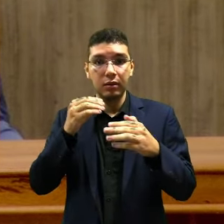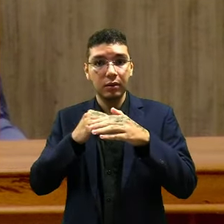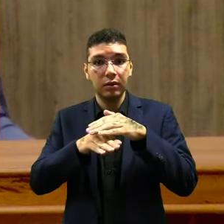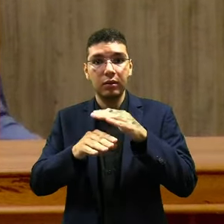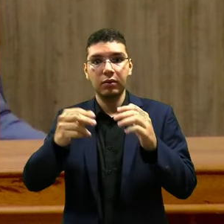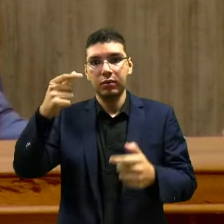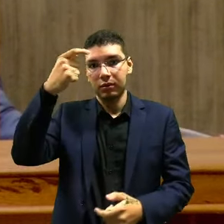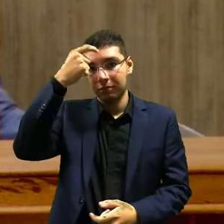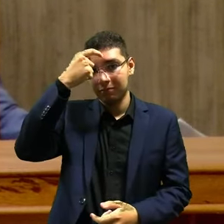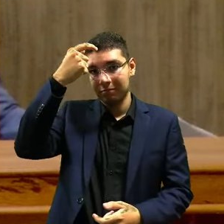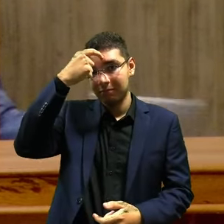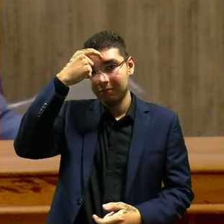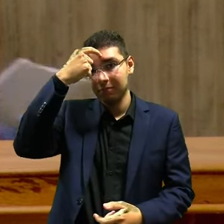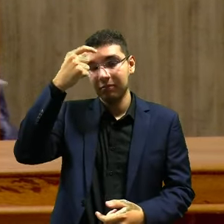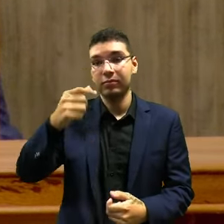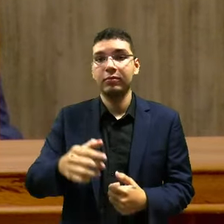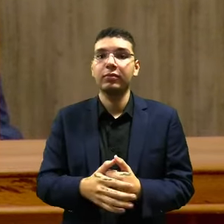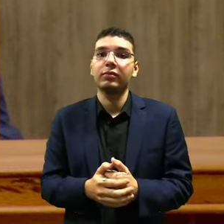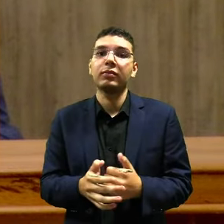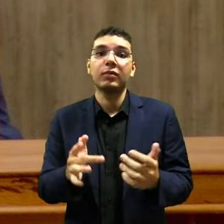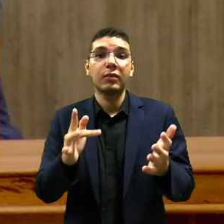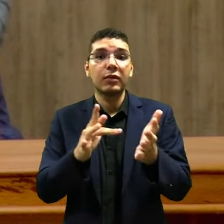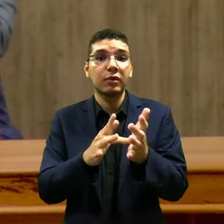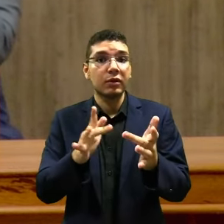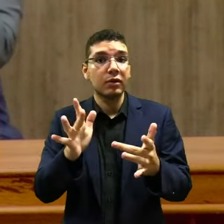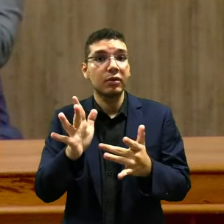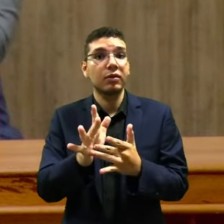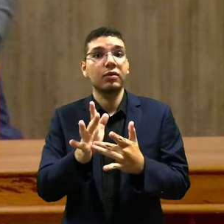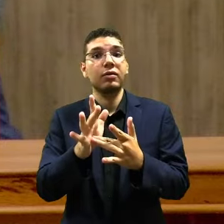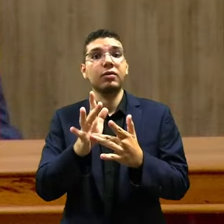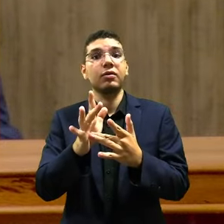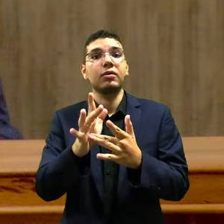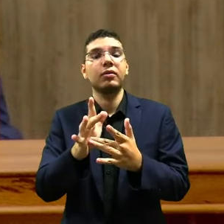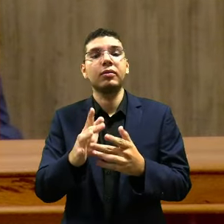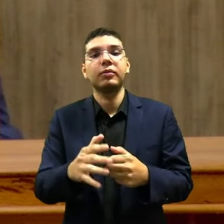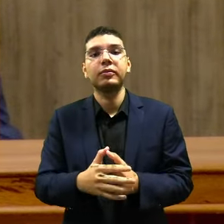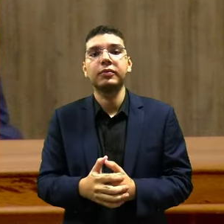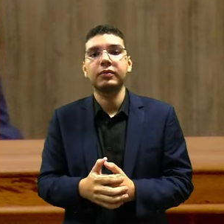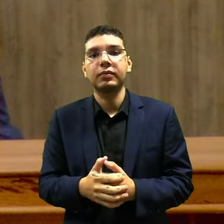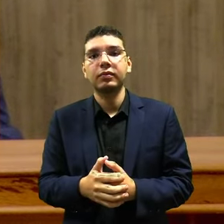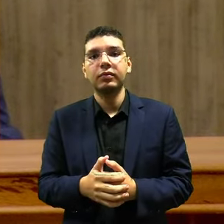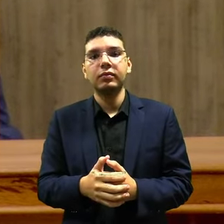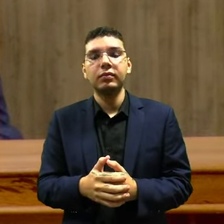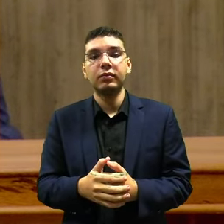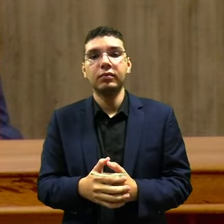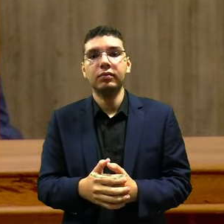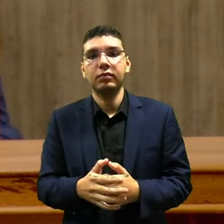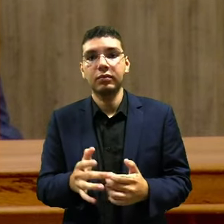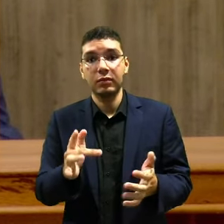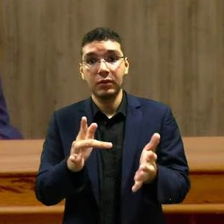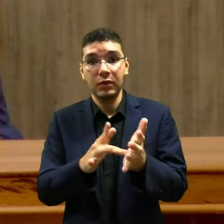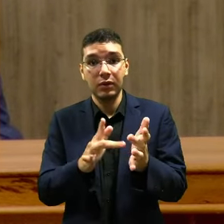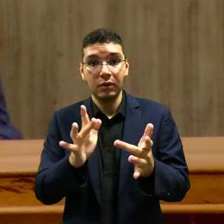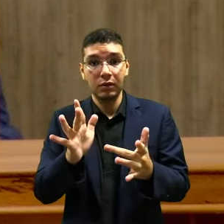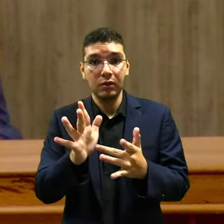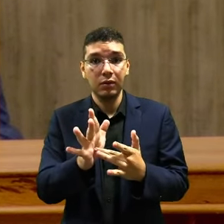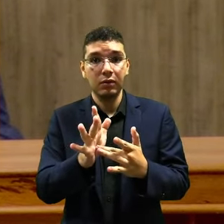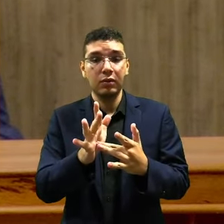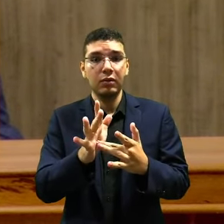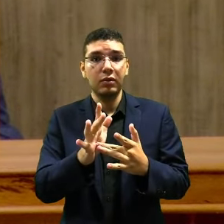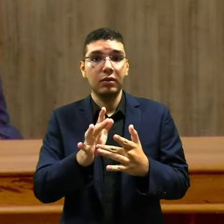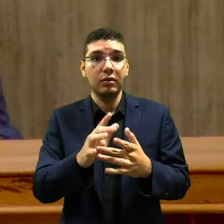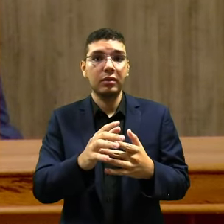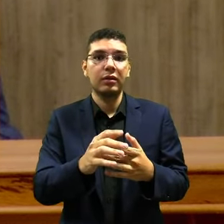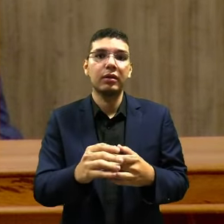algo mentalmente Jesus sai do campo da daquela explicação que todos iam ouvir mas nem todos